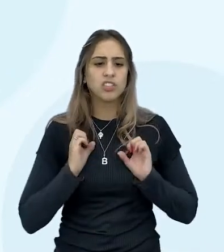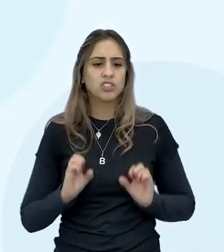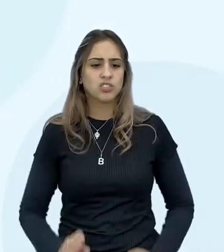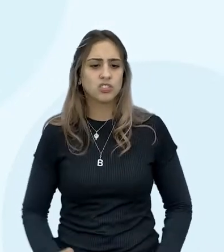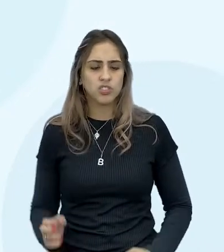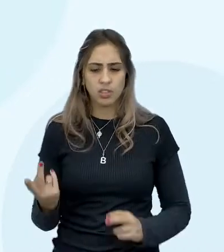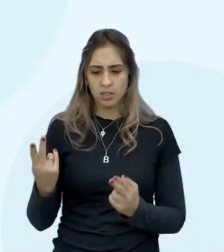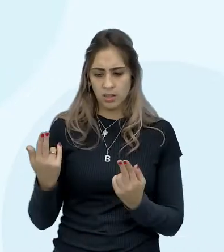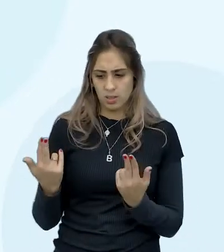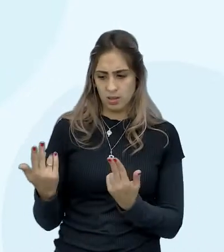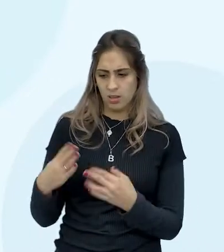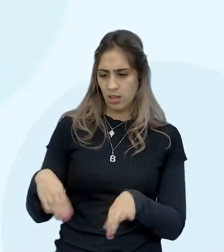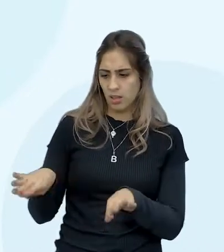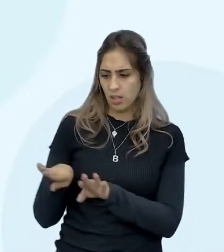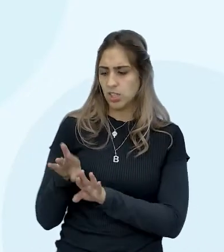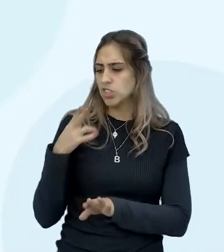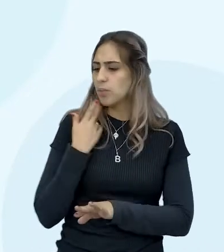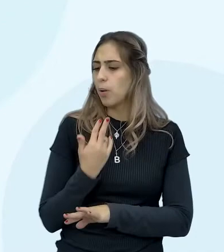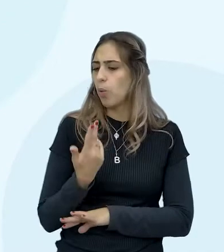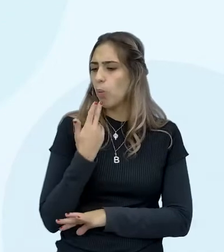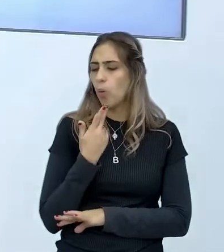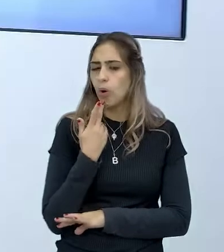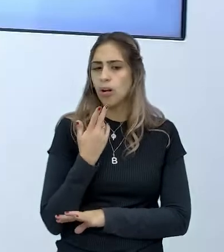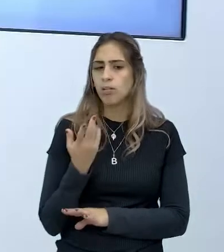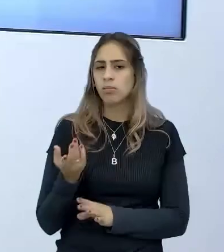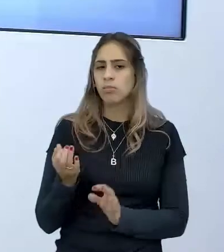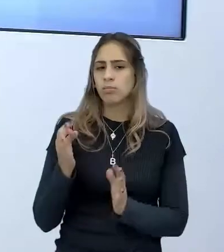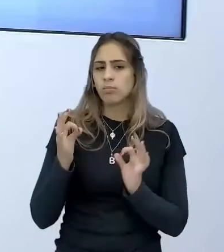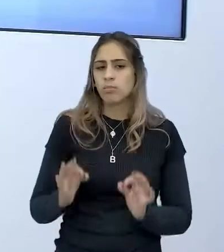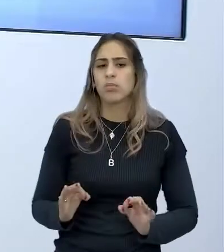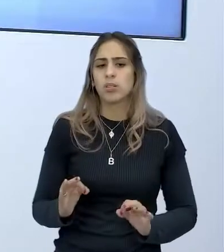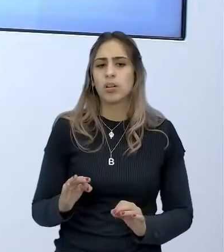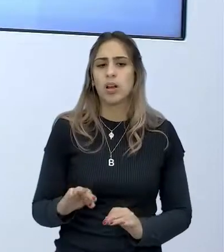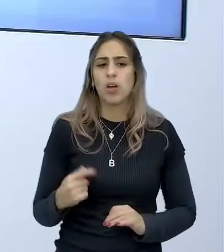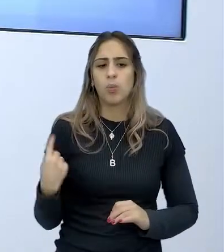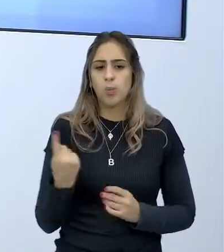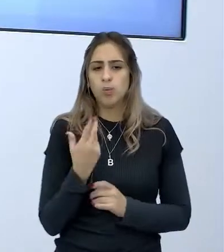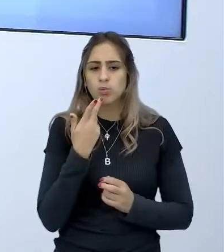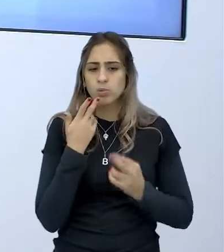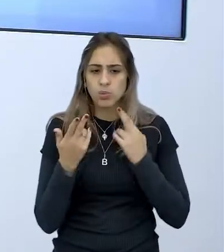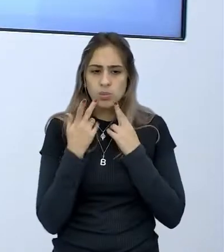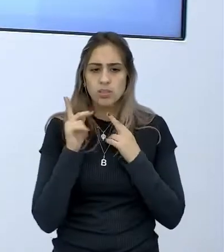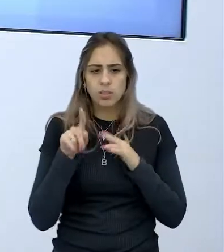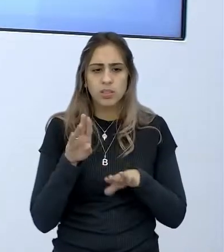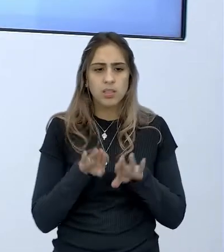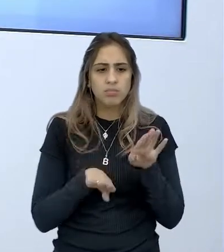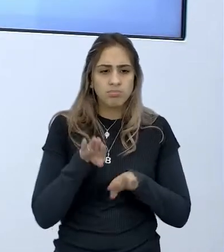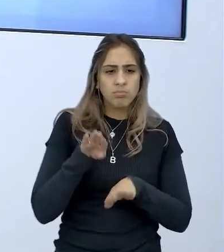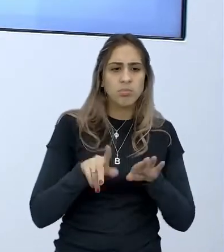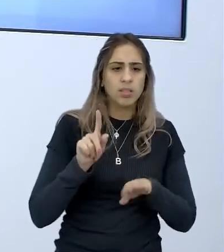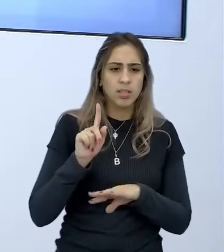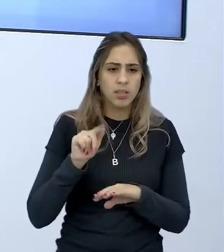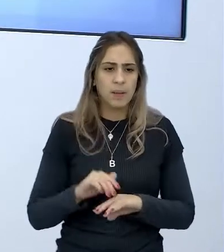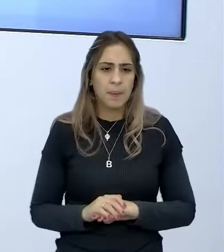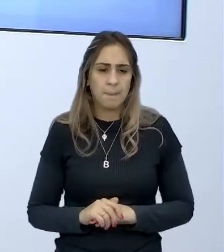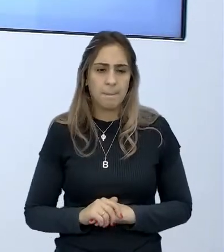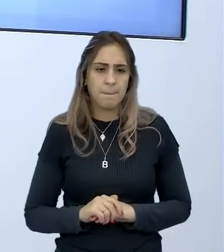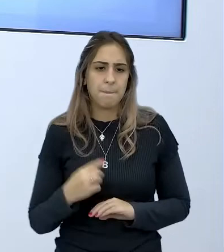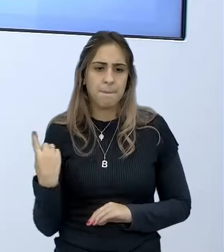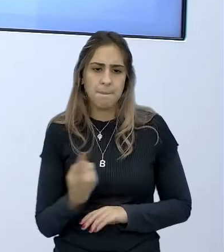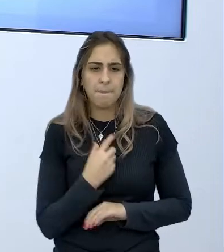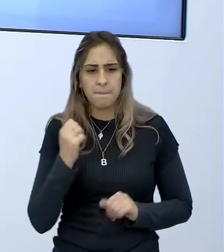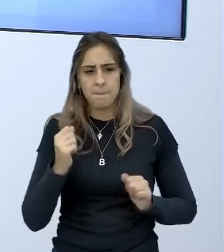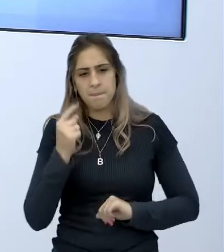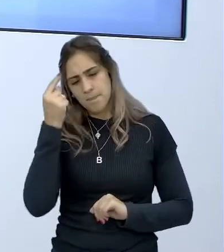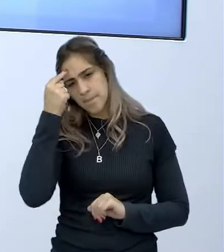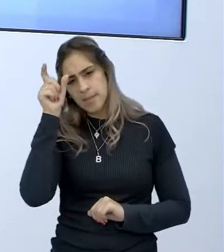em coloração de pele, absoluta, né? Uma das coisas é que isso é autodeclarado, né? Então a gente pode